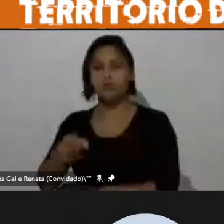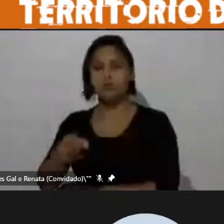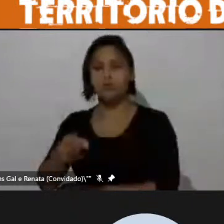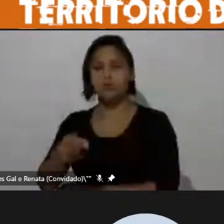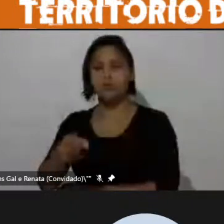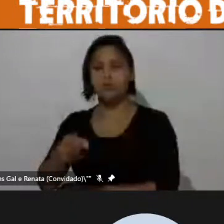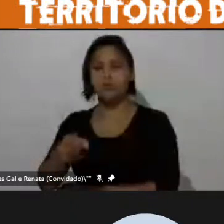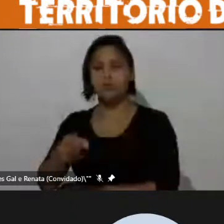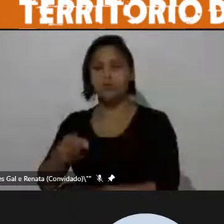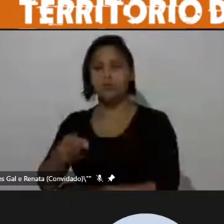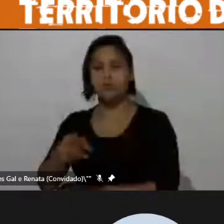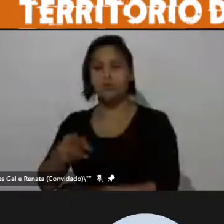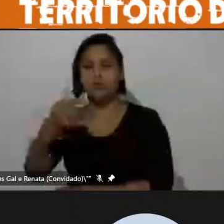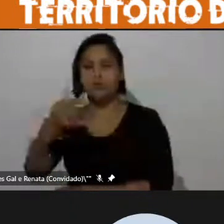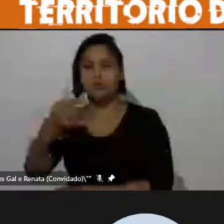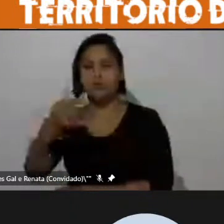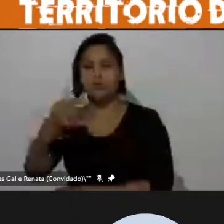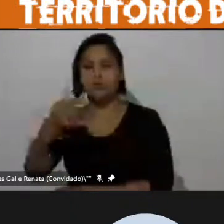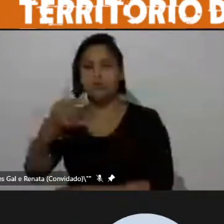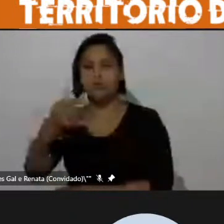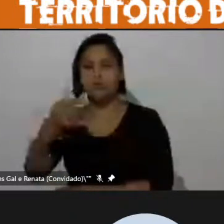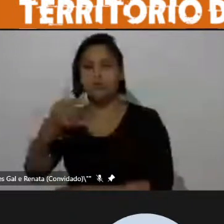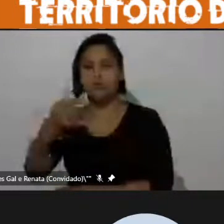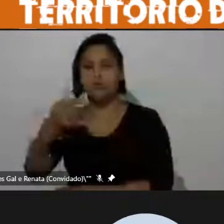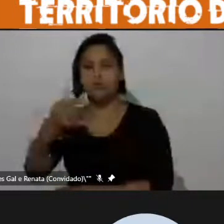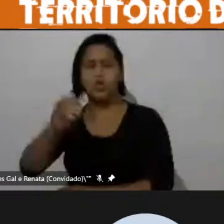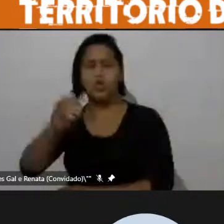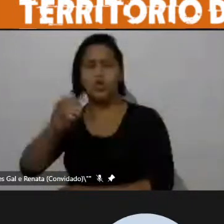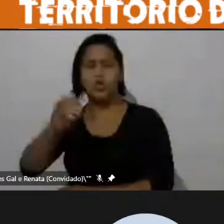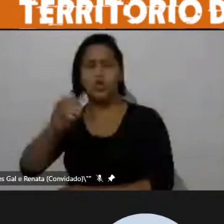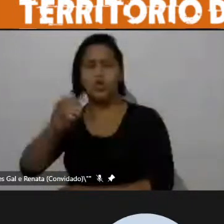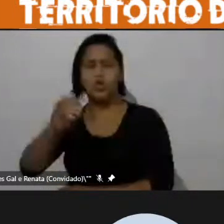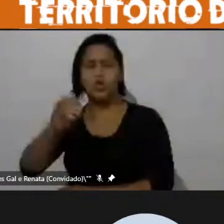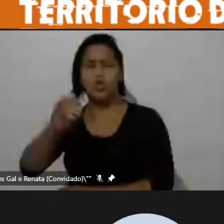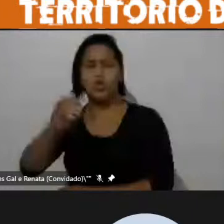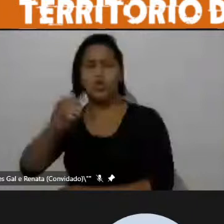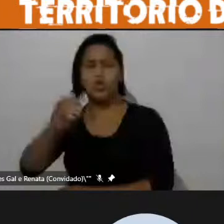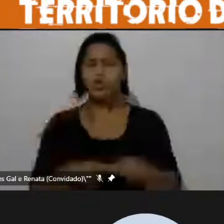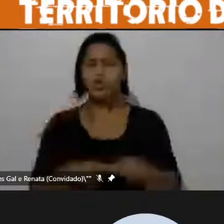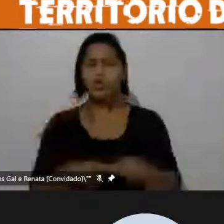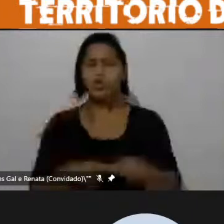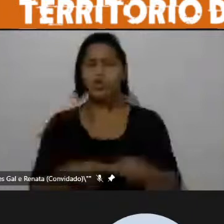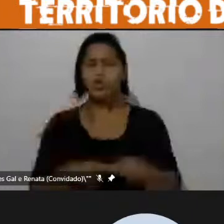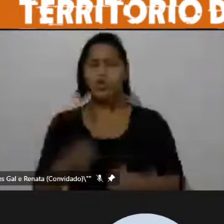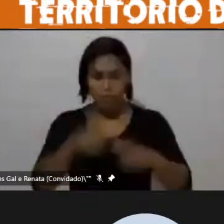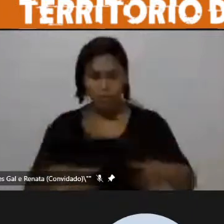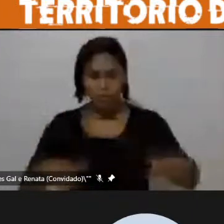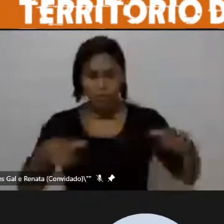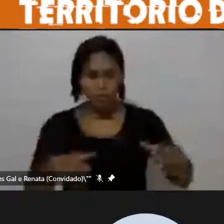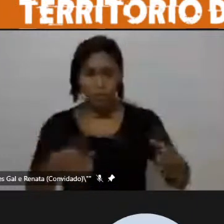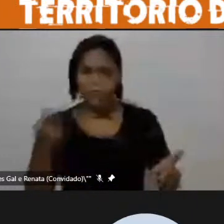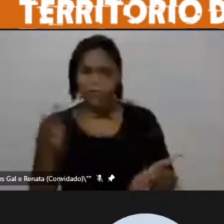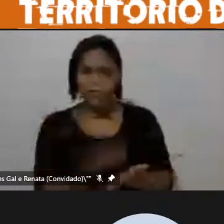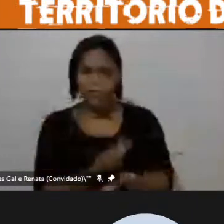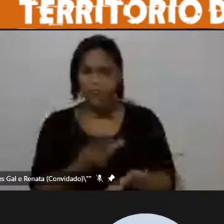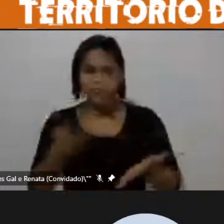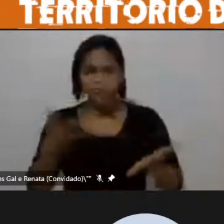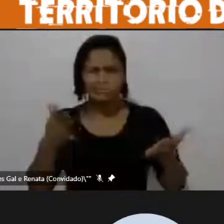podemos compreender a criminalização da pobreza no Brasil neste cenário que parece apontar para